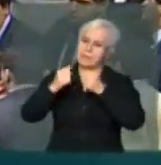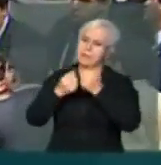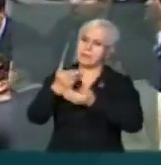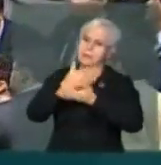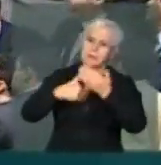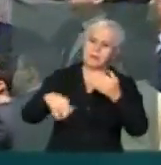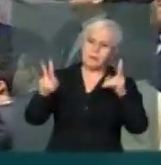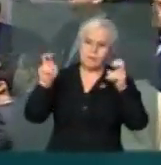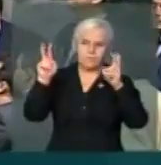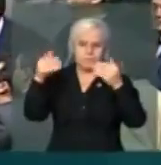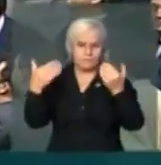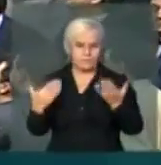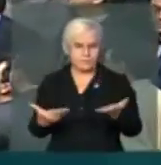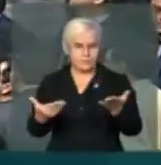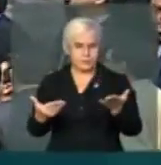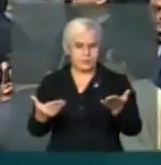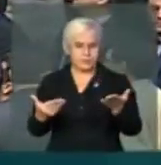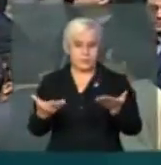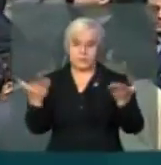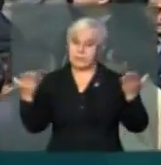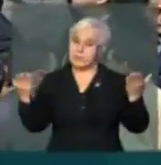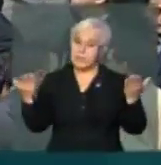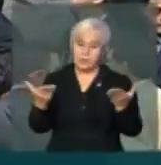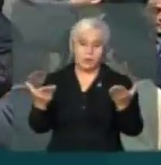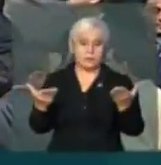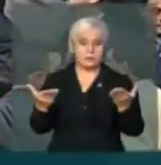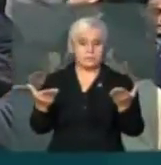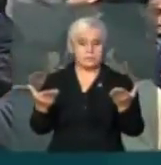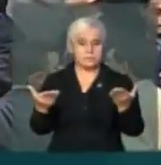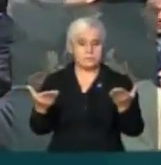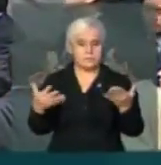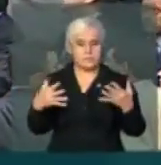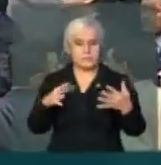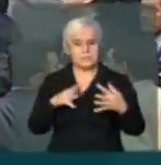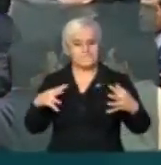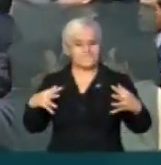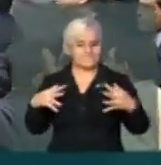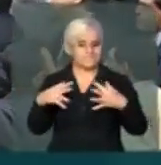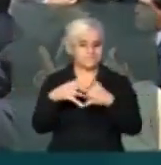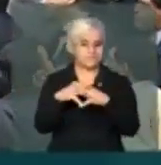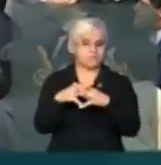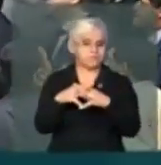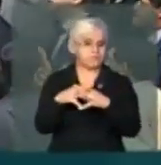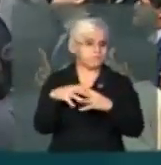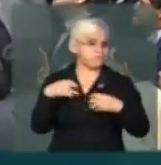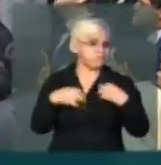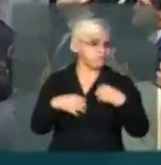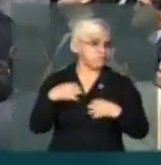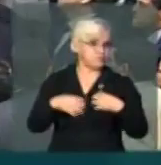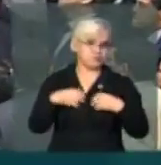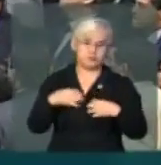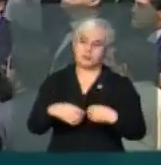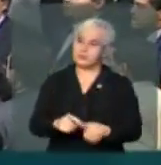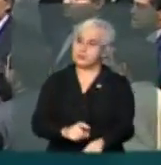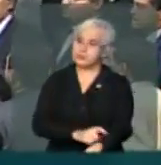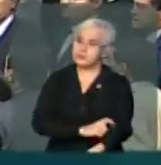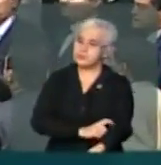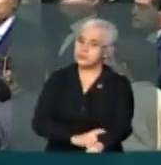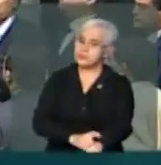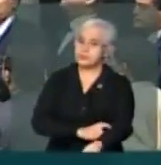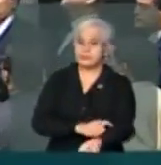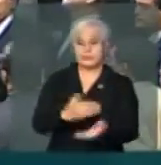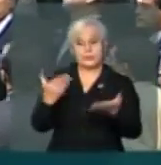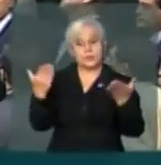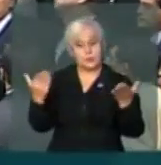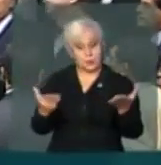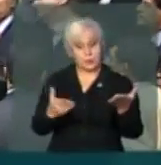em torno desse assunto, Antônio Carlos Silva, e agora o clima está super tenso, e é possível que para se votar